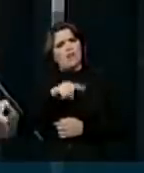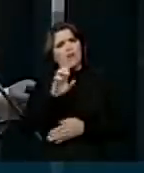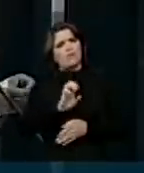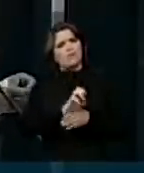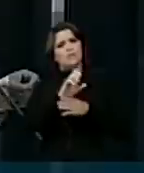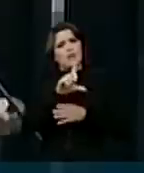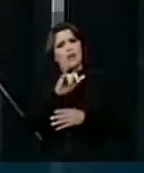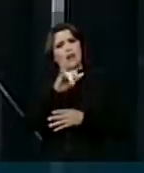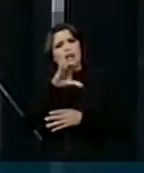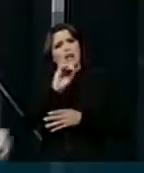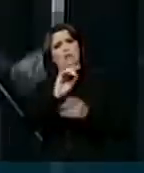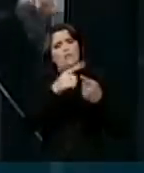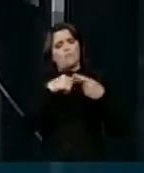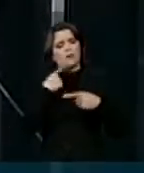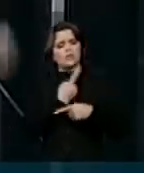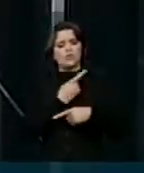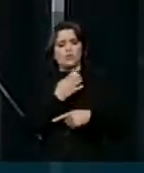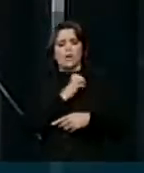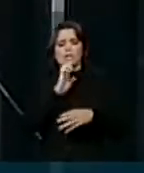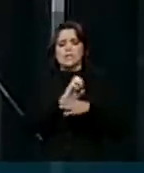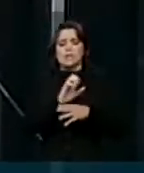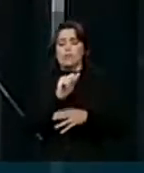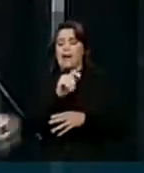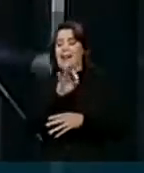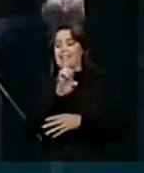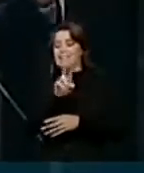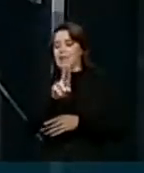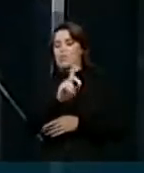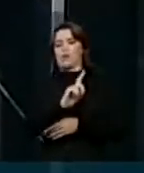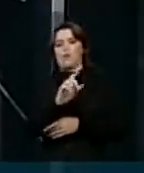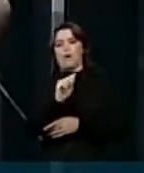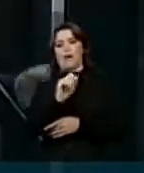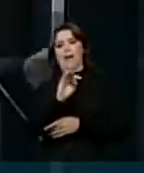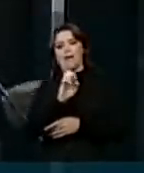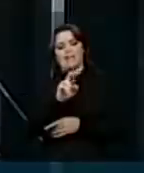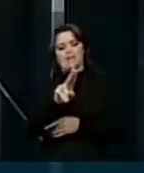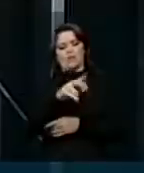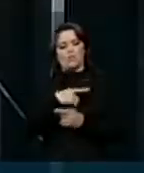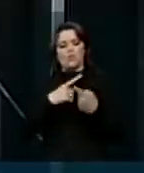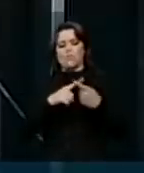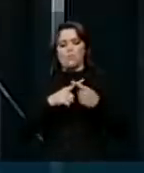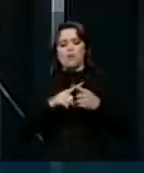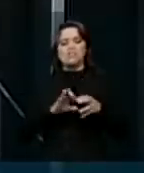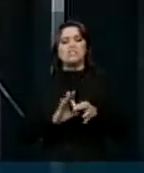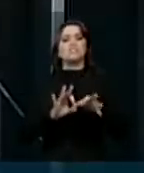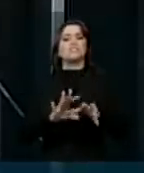Estado laico, mas não somos um Estado ateu, e não podemos ser um Estado laicista.